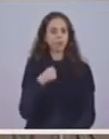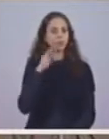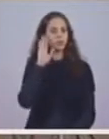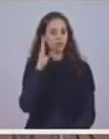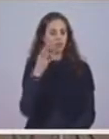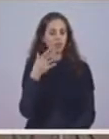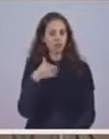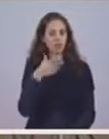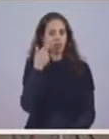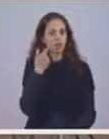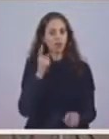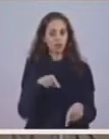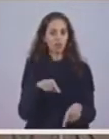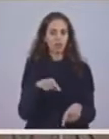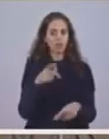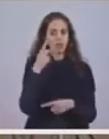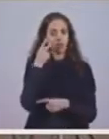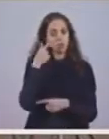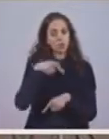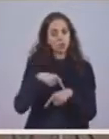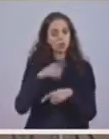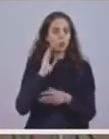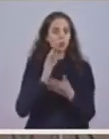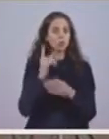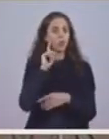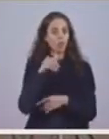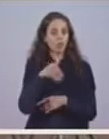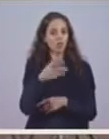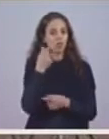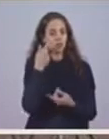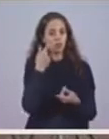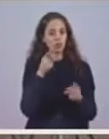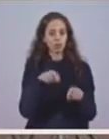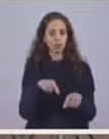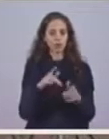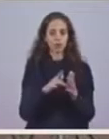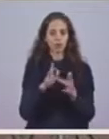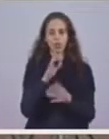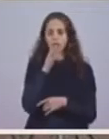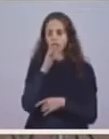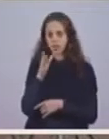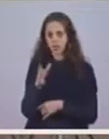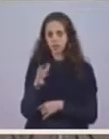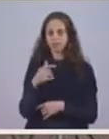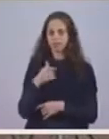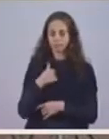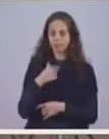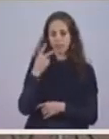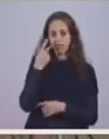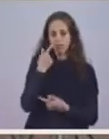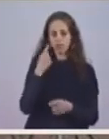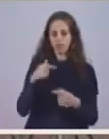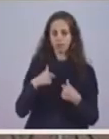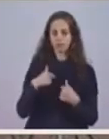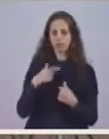há de ressuscitar na ressurreição, no último dia. Disse-lhe Jesus: Eu sou a